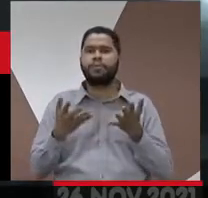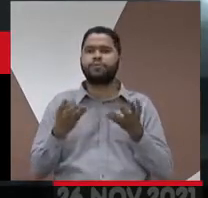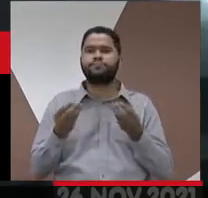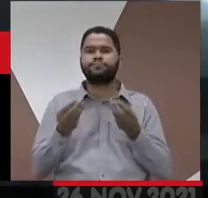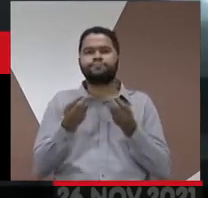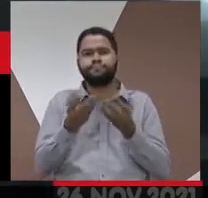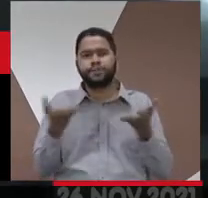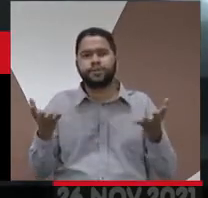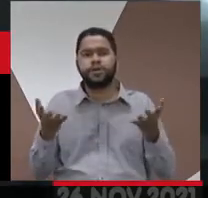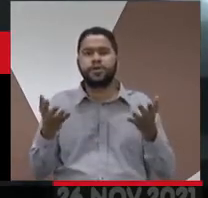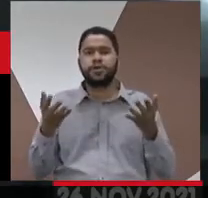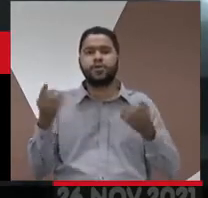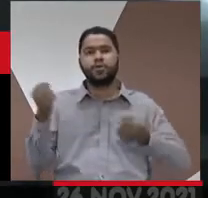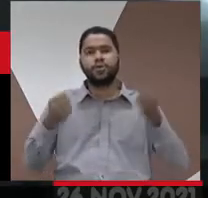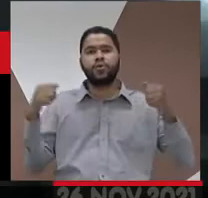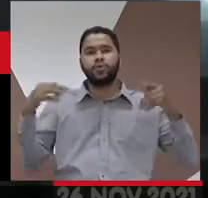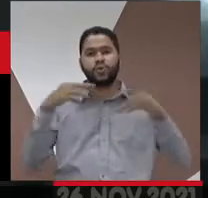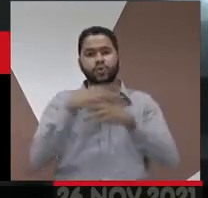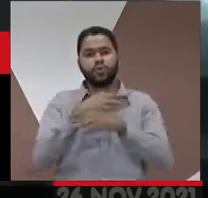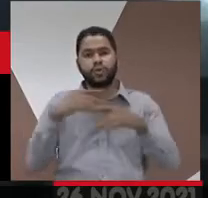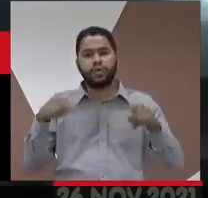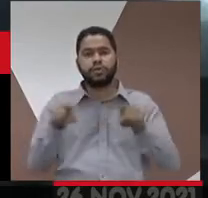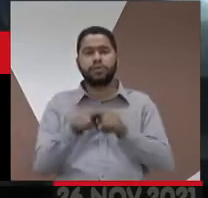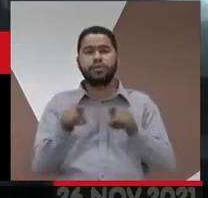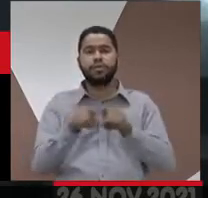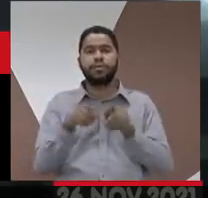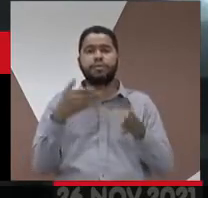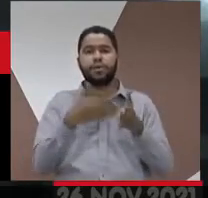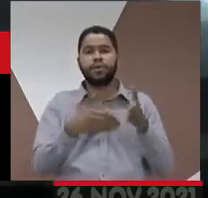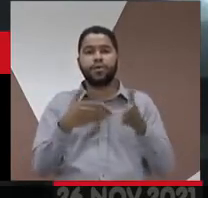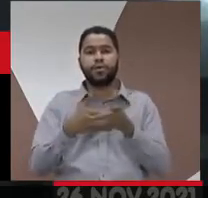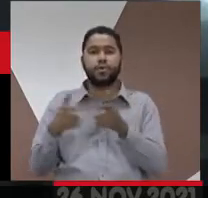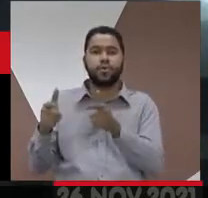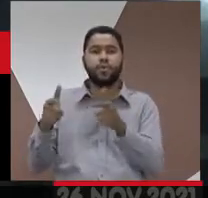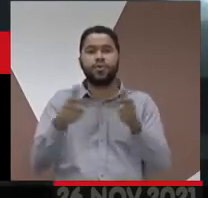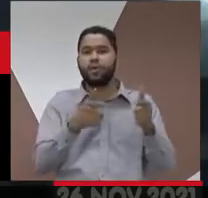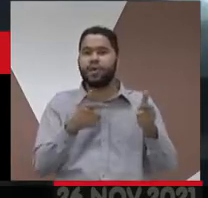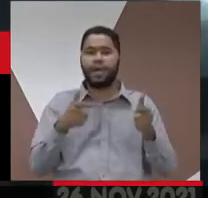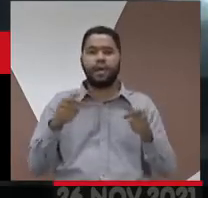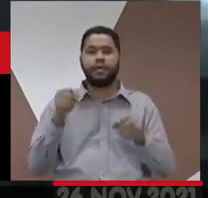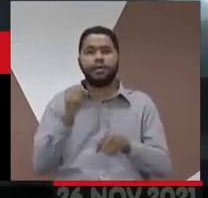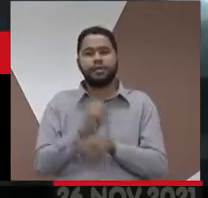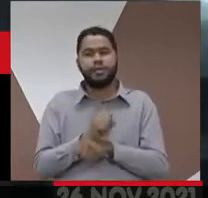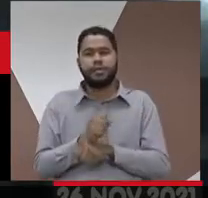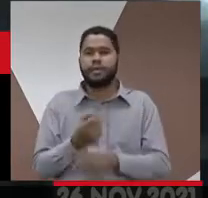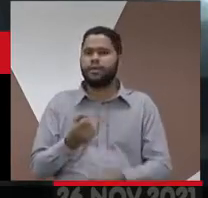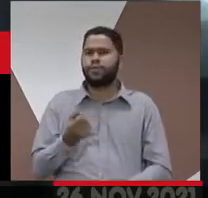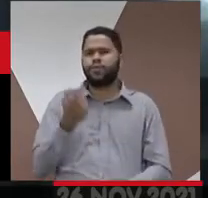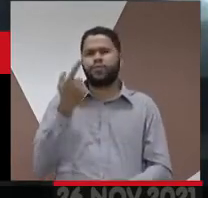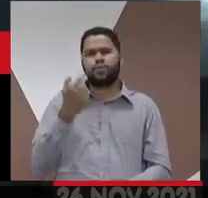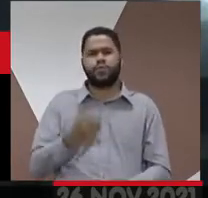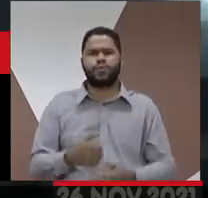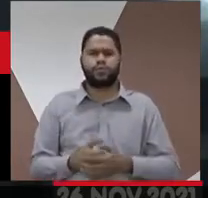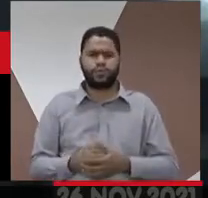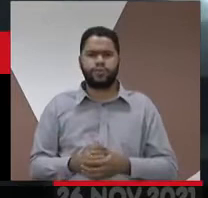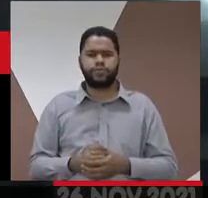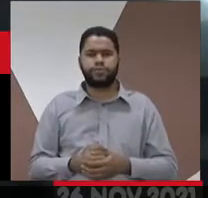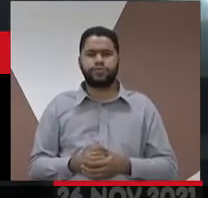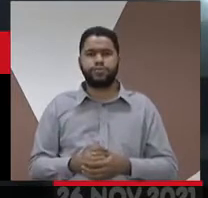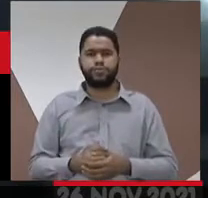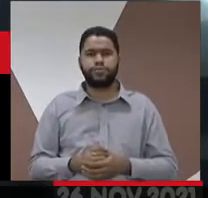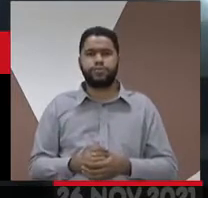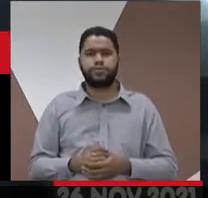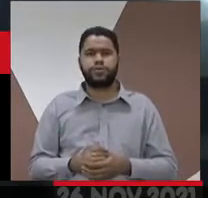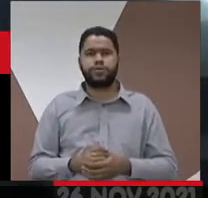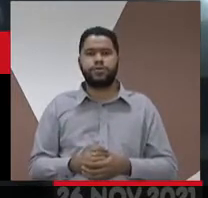o trânsito, ou dificultar, e o trânsito local chegar aí e pagar esses absurdos que vão encher